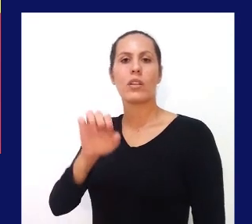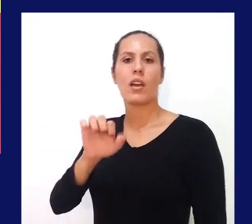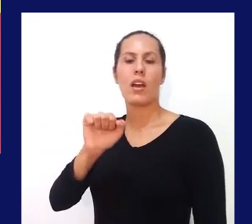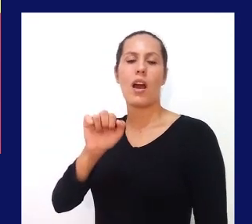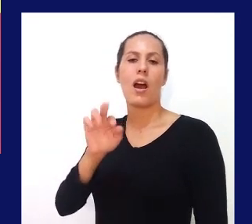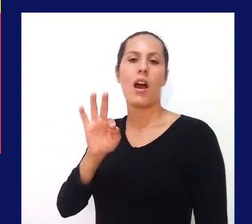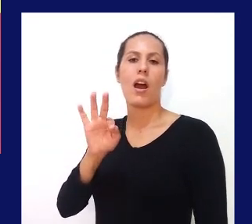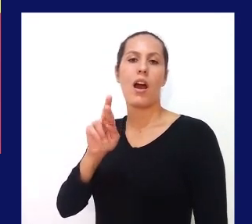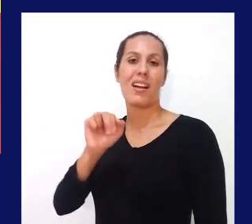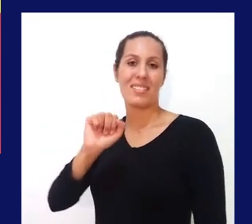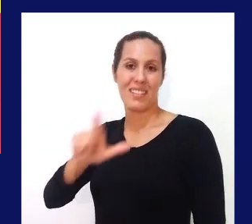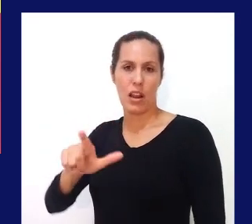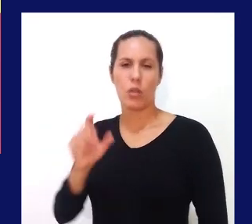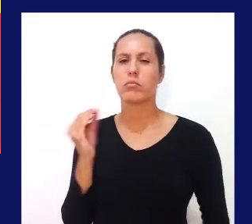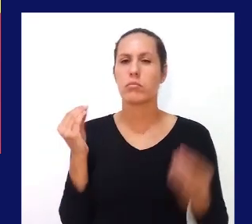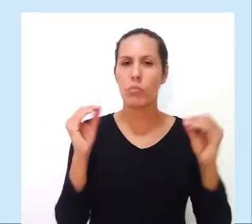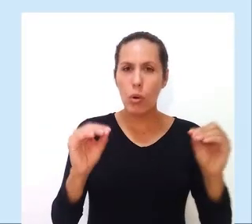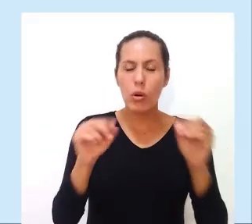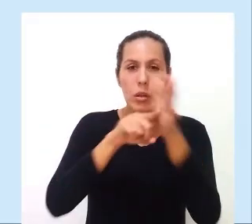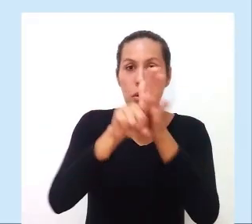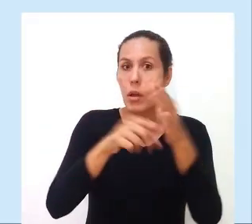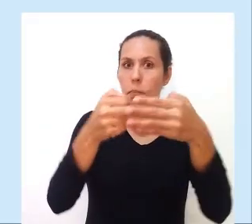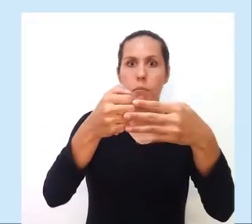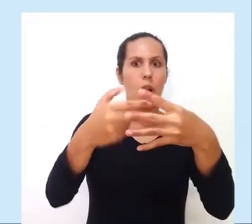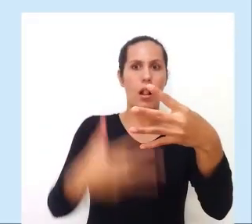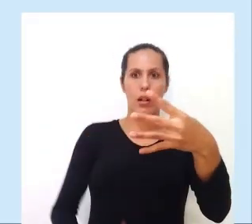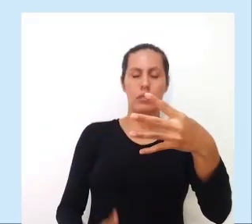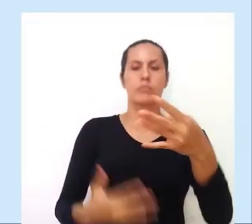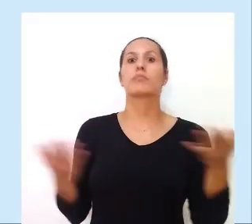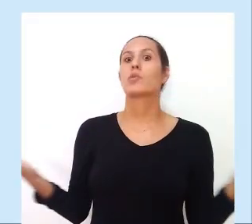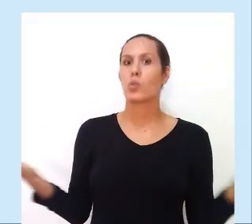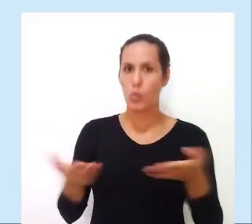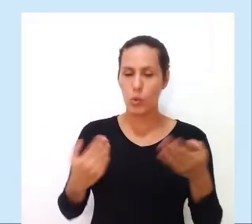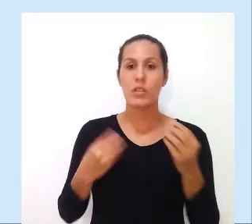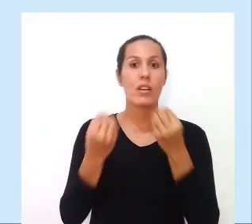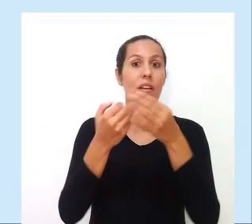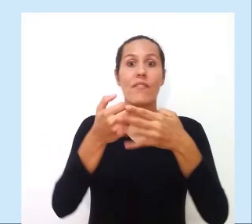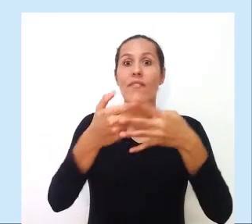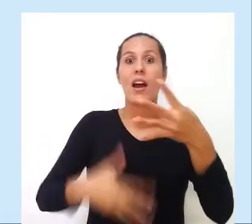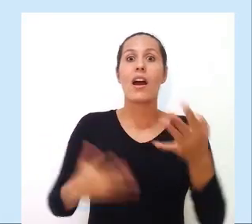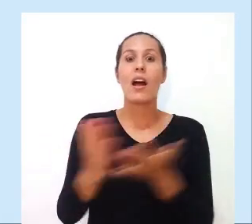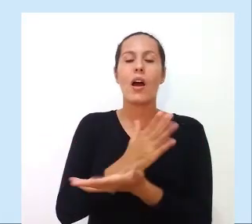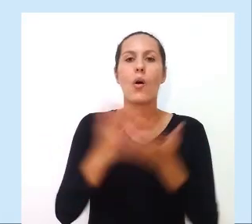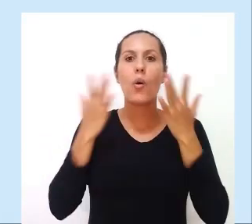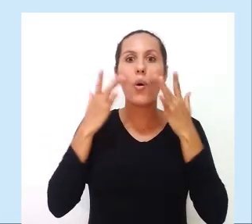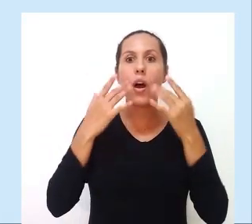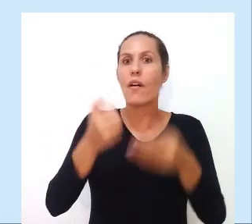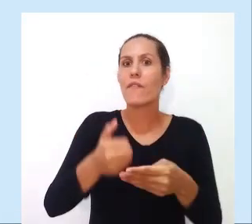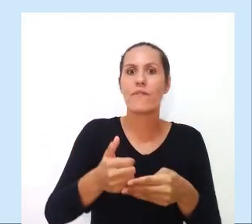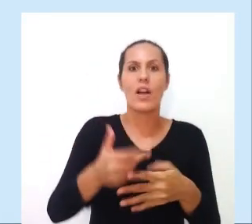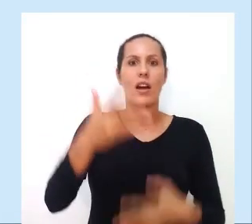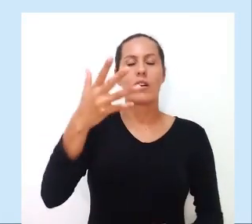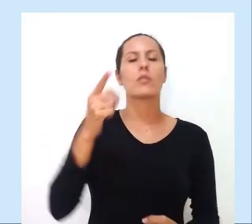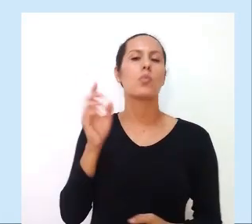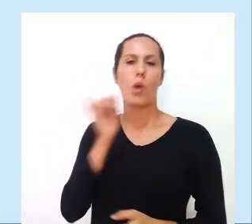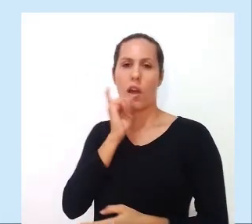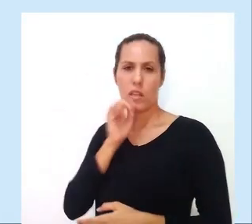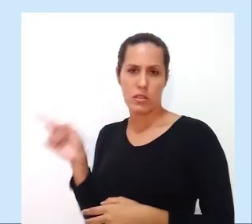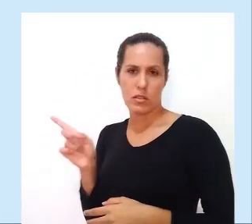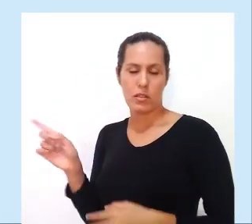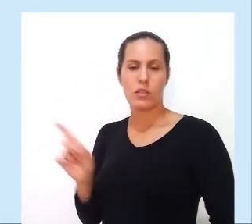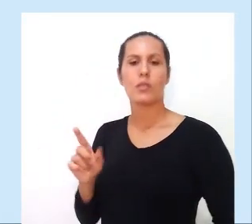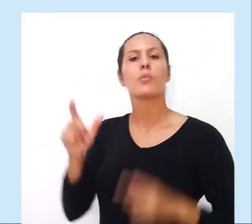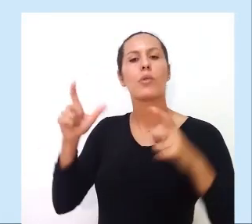para vocês. Inclusive, nessa quarentena, estão disponibilizando espetáculos por completos. Um